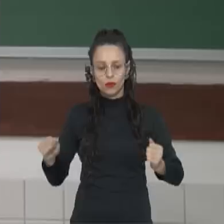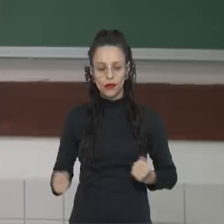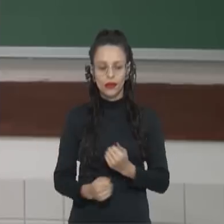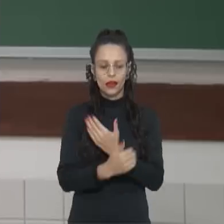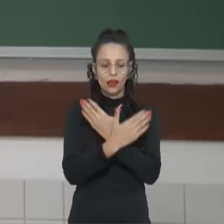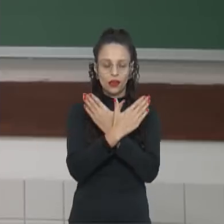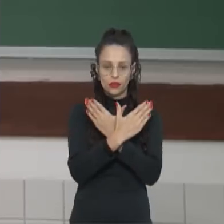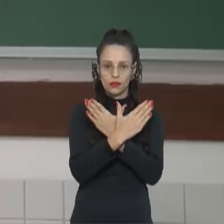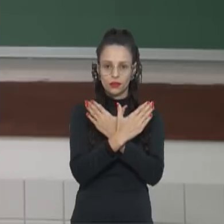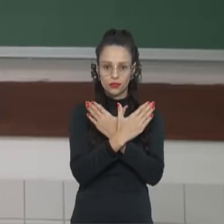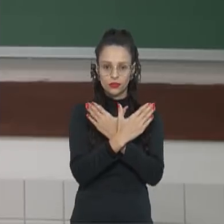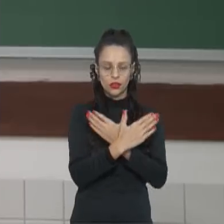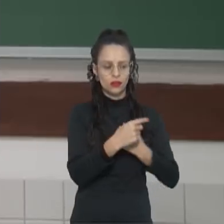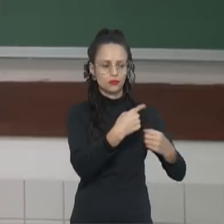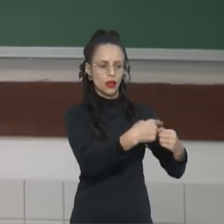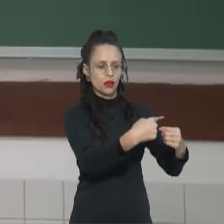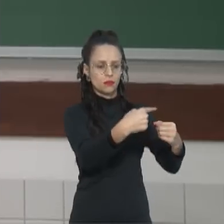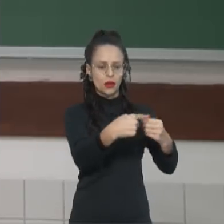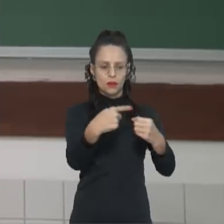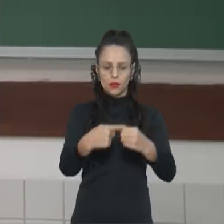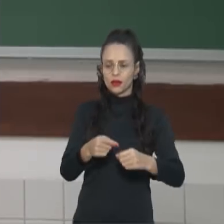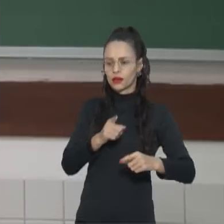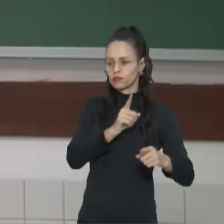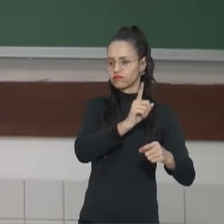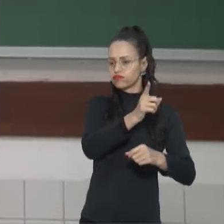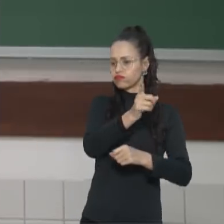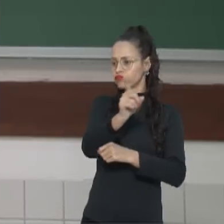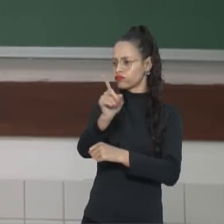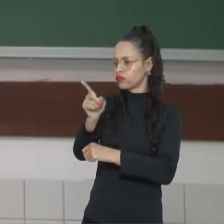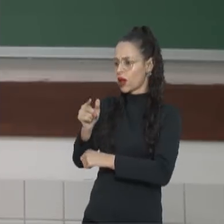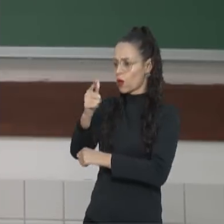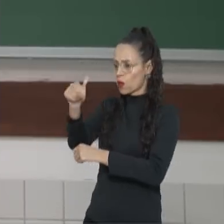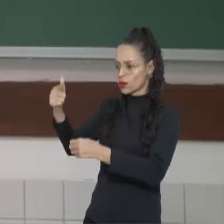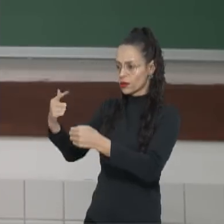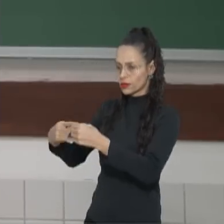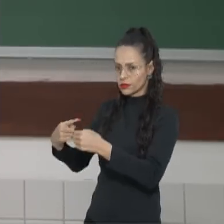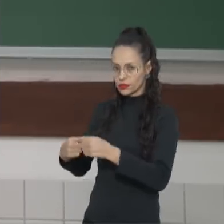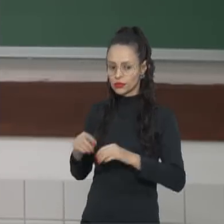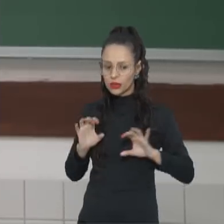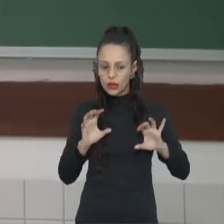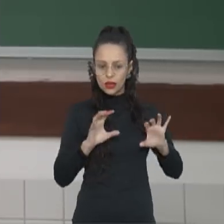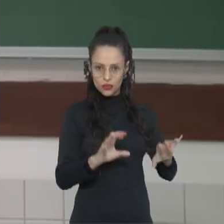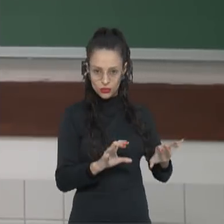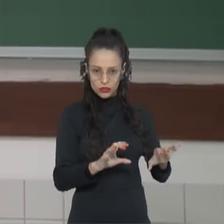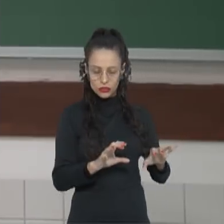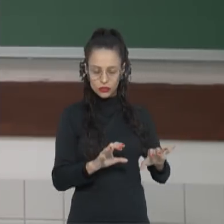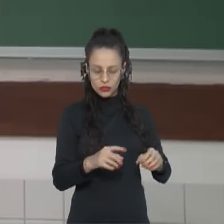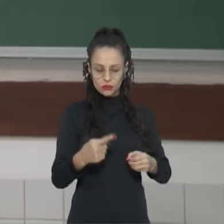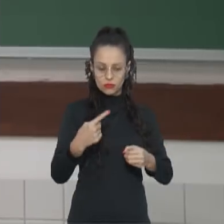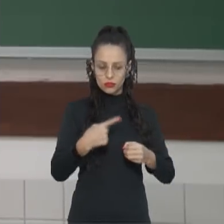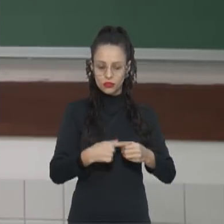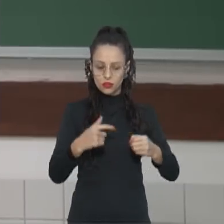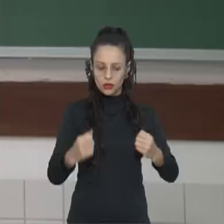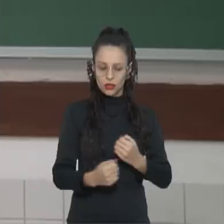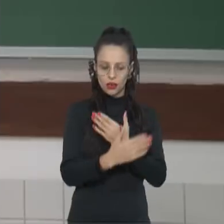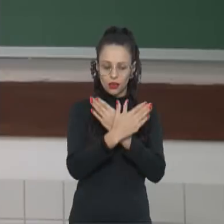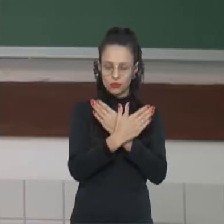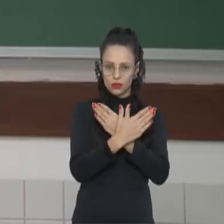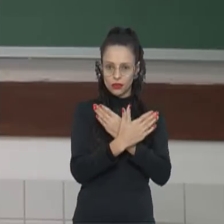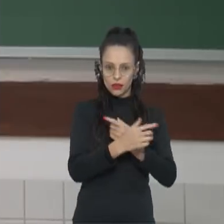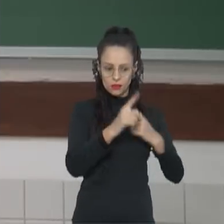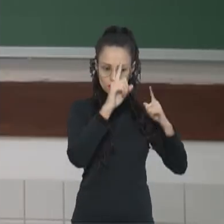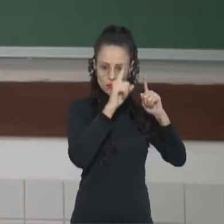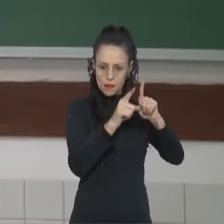três, que dominavam outras. Então, a cidade azteca tinha um poder sobre as outras, com graus de subordinações.